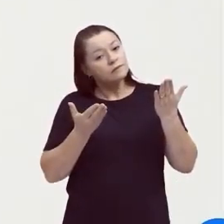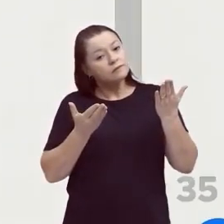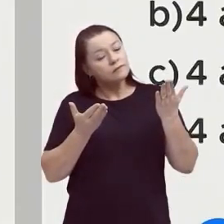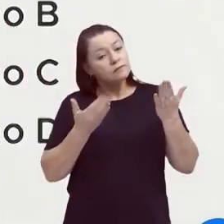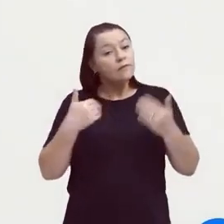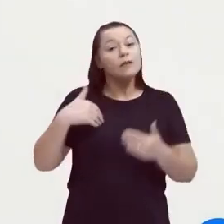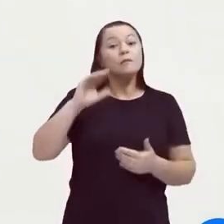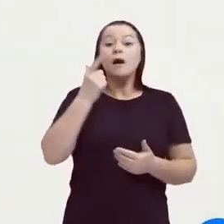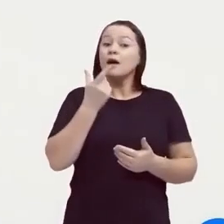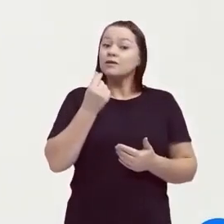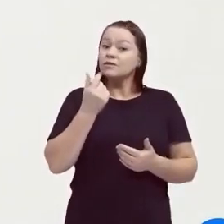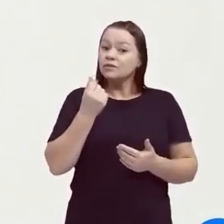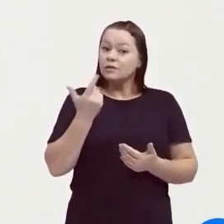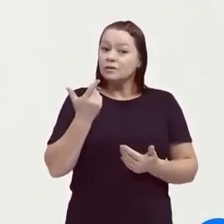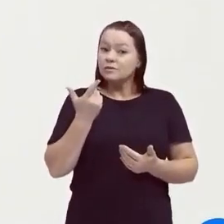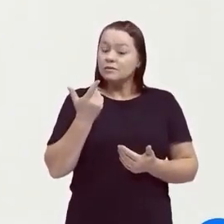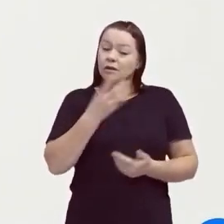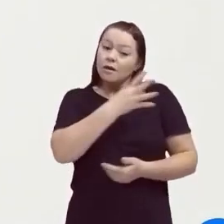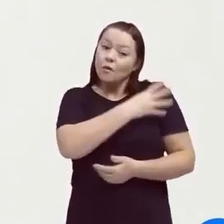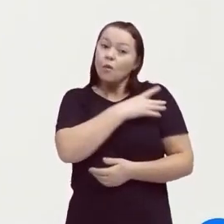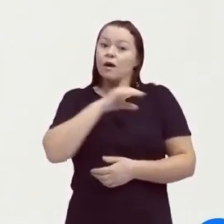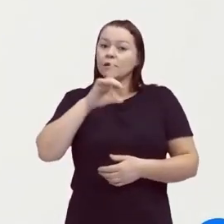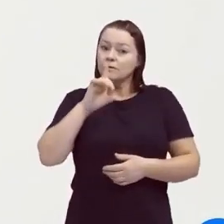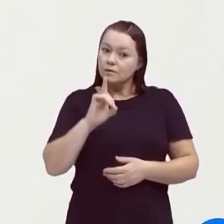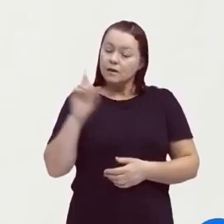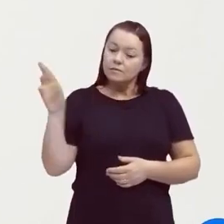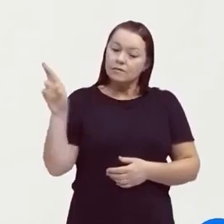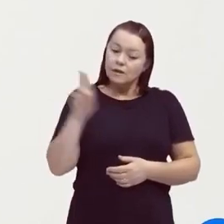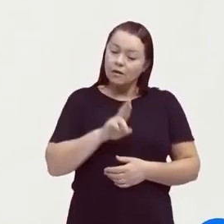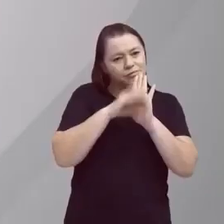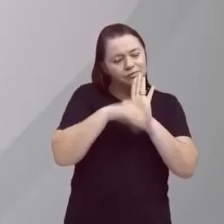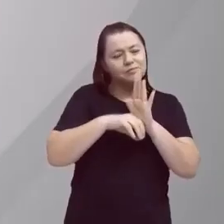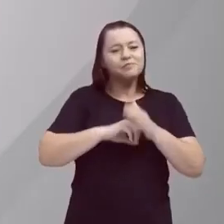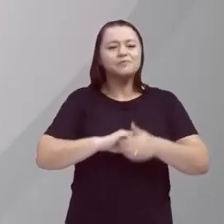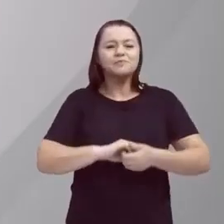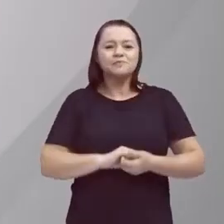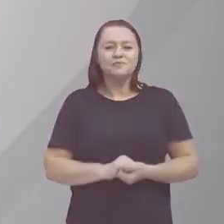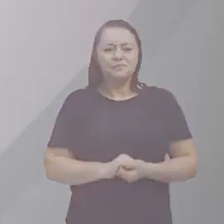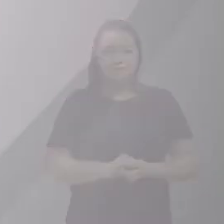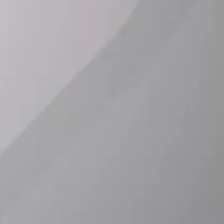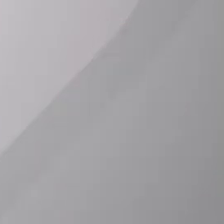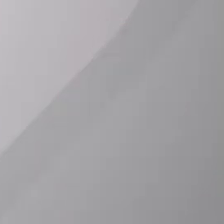R$721, quarto ano D. Resposta, letra D.